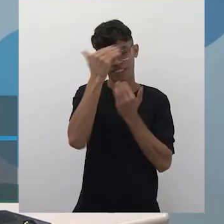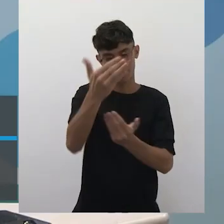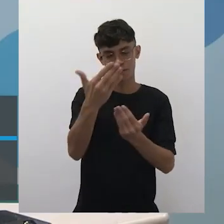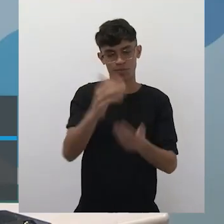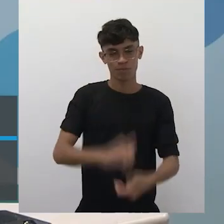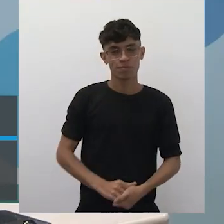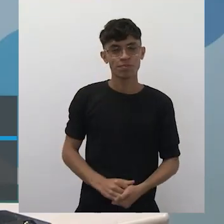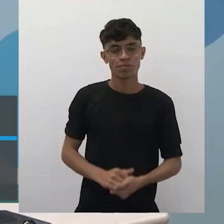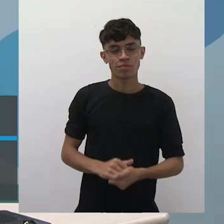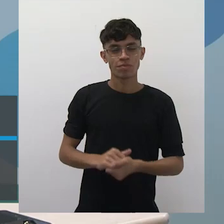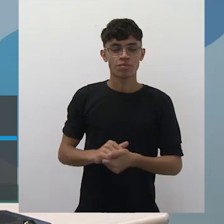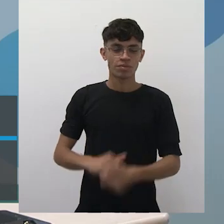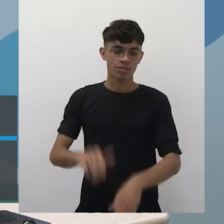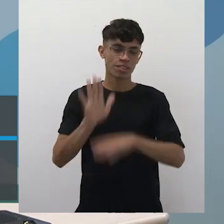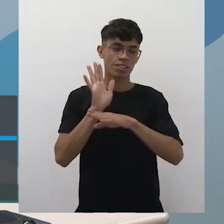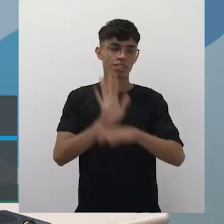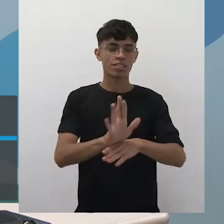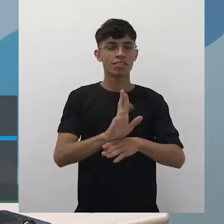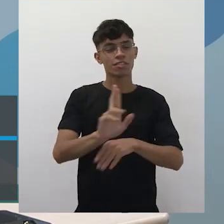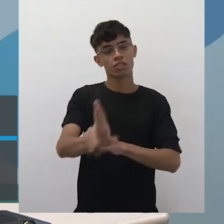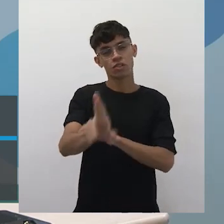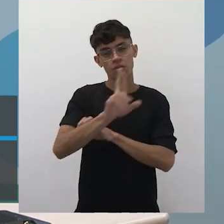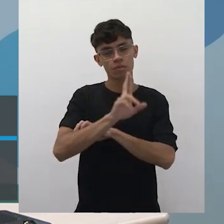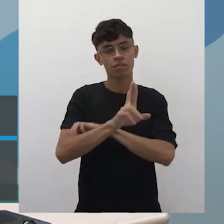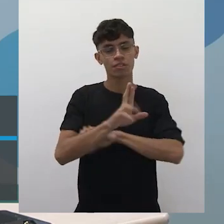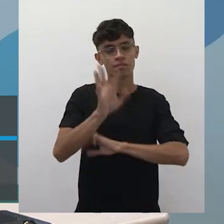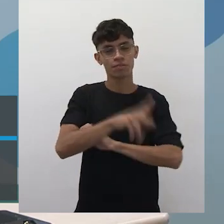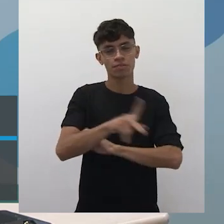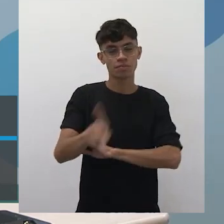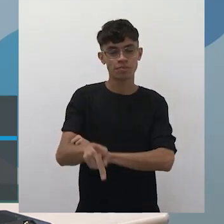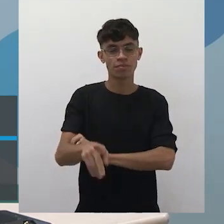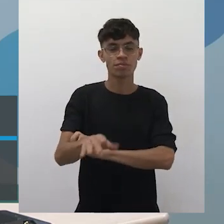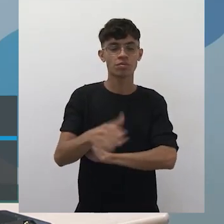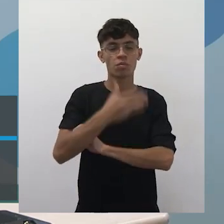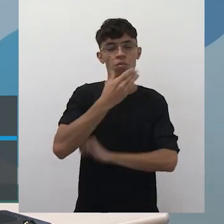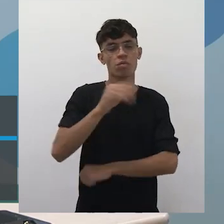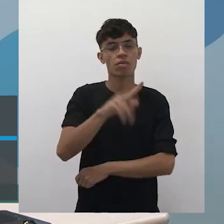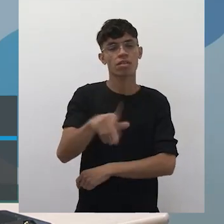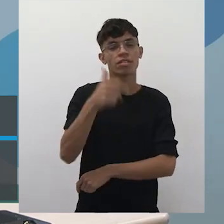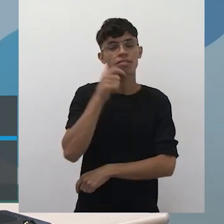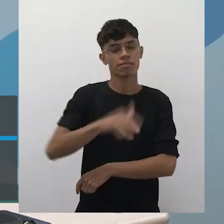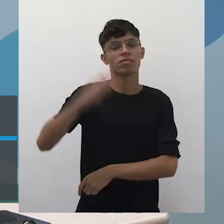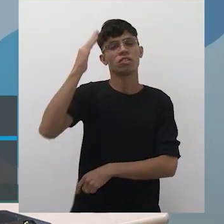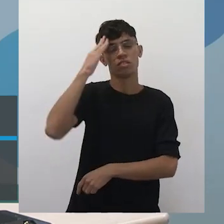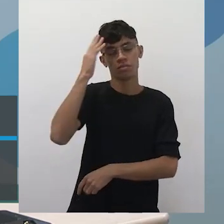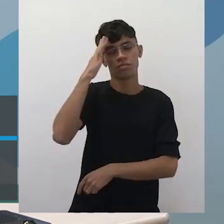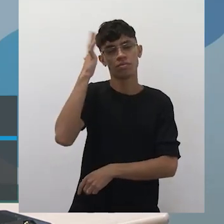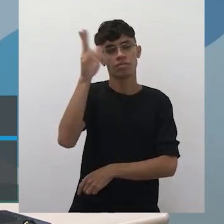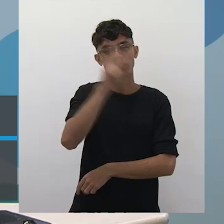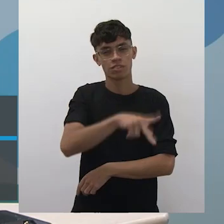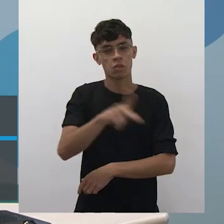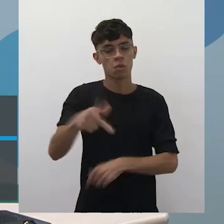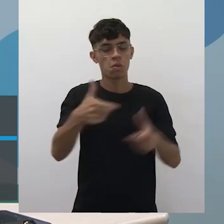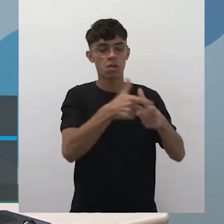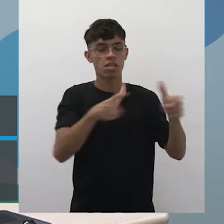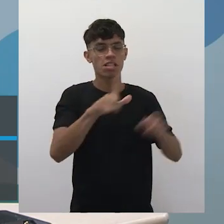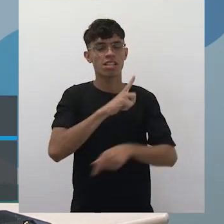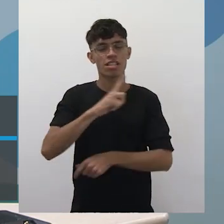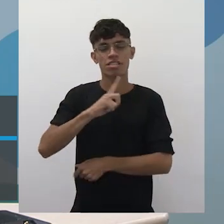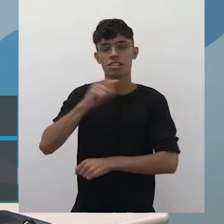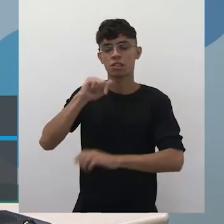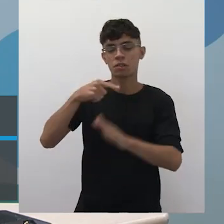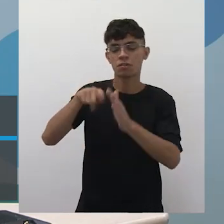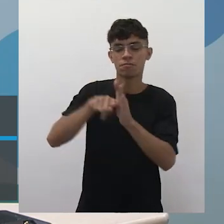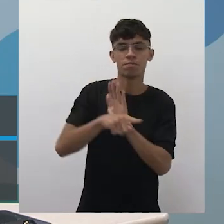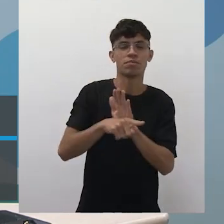suas contribuições e trazer as respostas dos nossos colegas, professores e professoras. Sabemos que os professores têm um repertório, essa